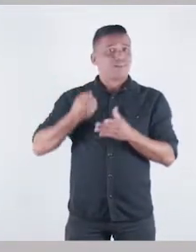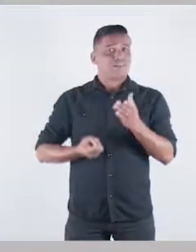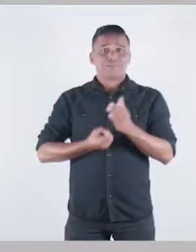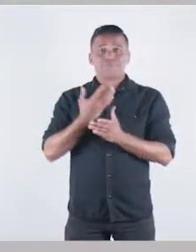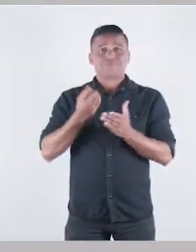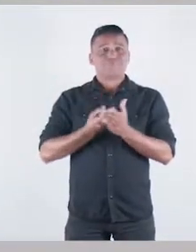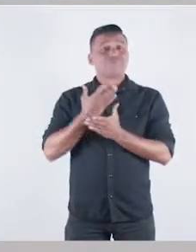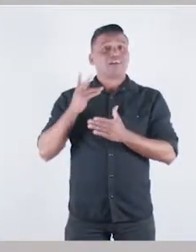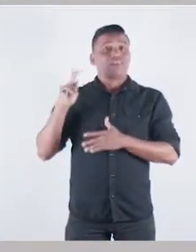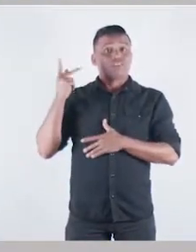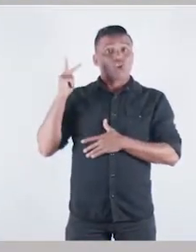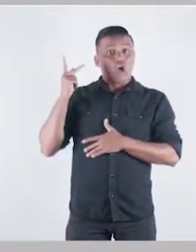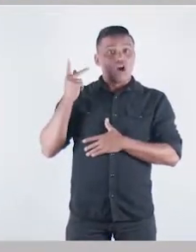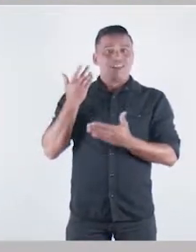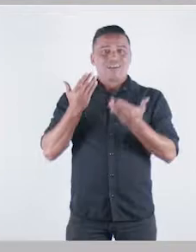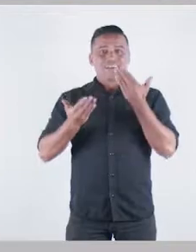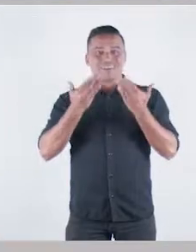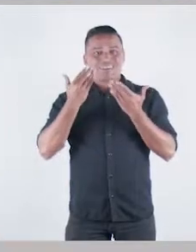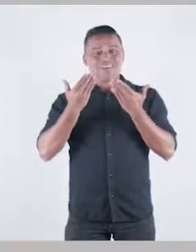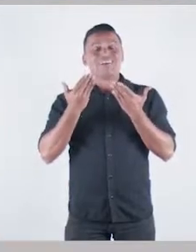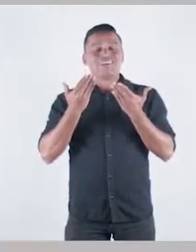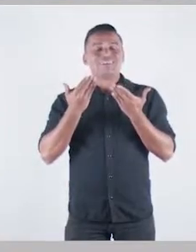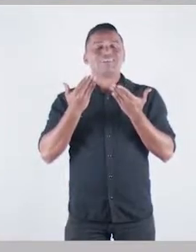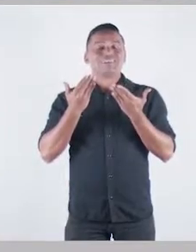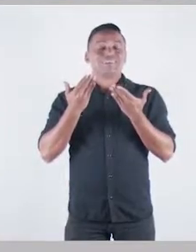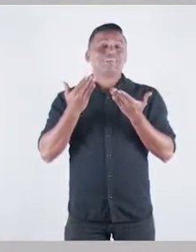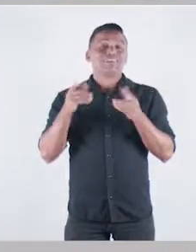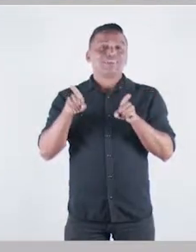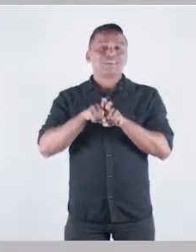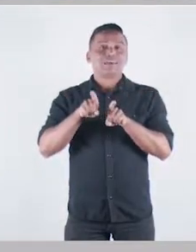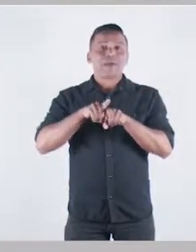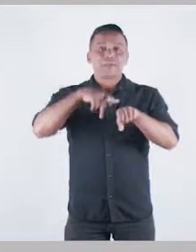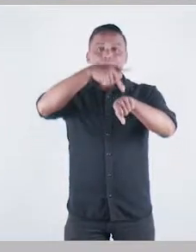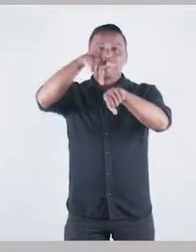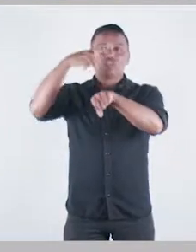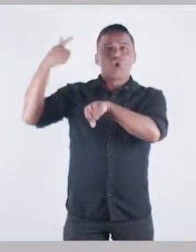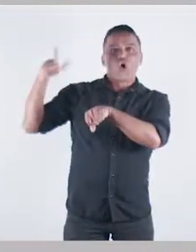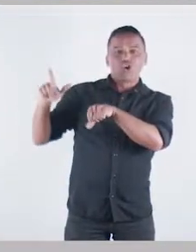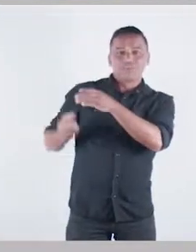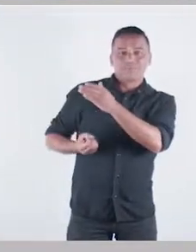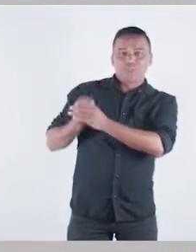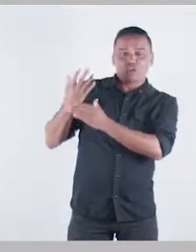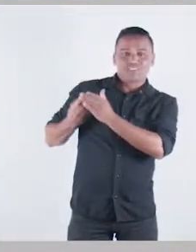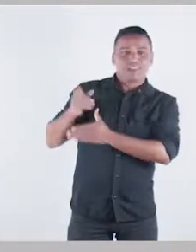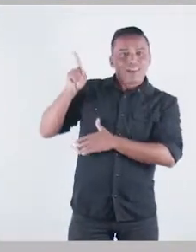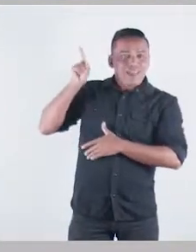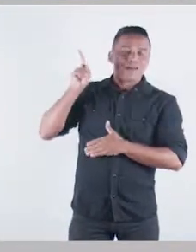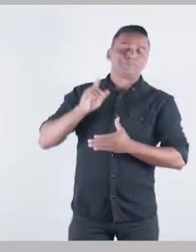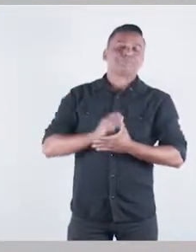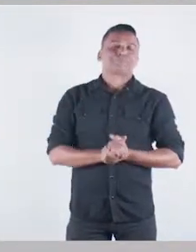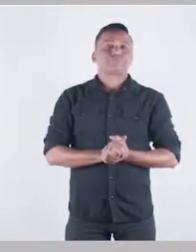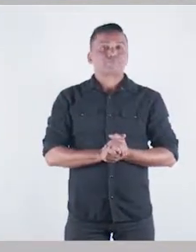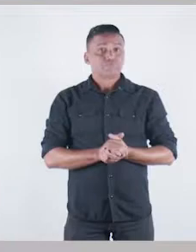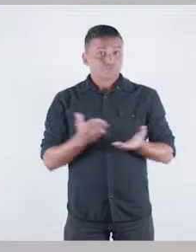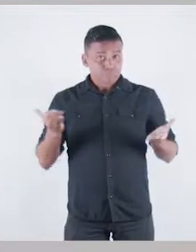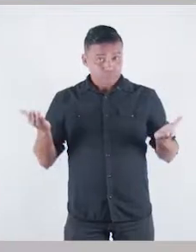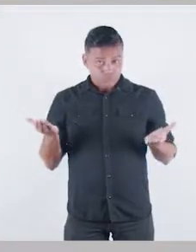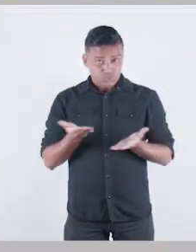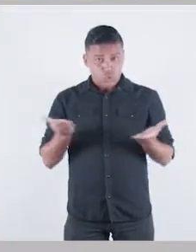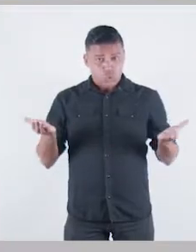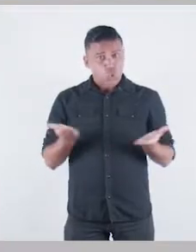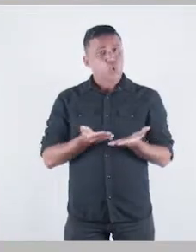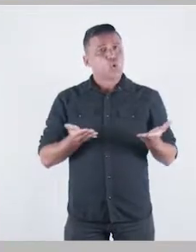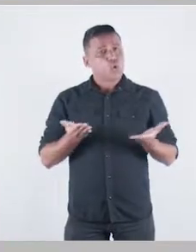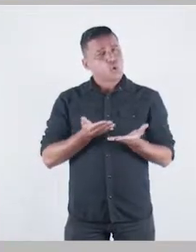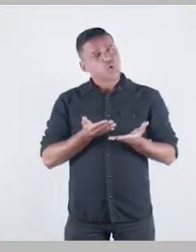comparada, produzidas aqui e produzidas também no exterior. Então, hoje, eu diria que já estamos